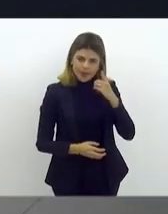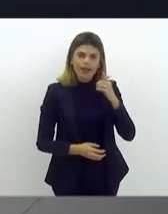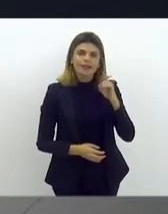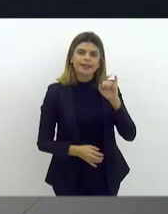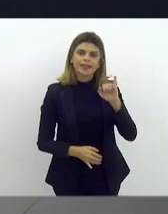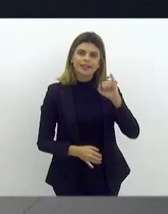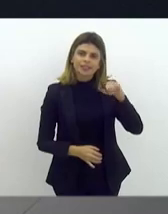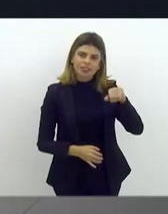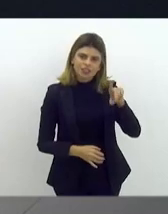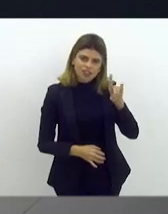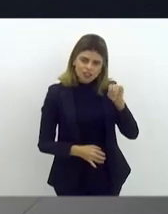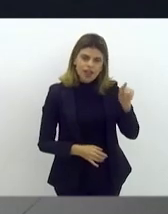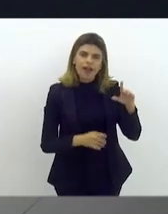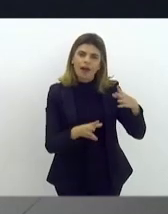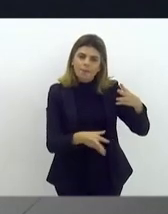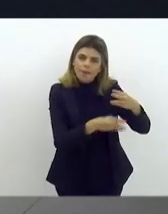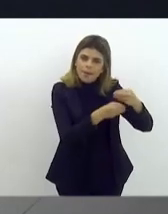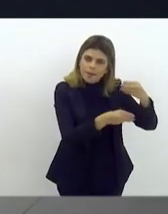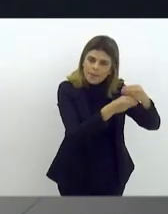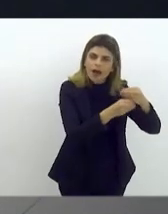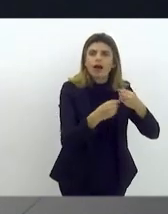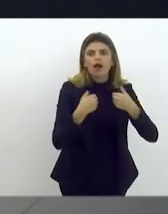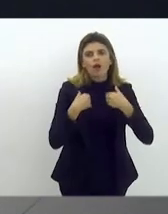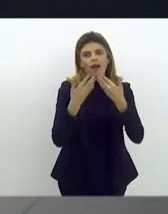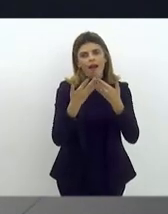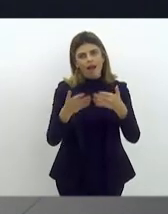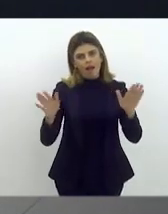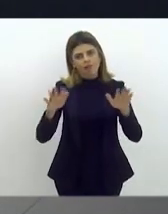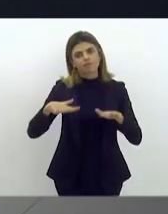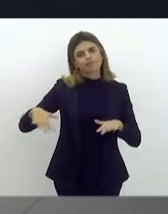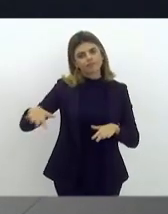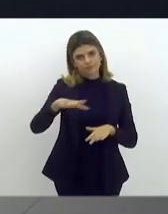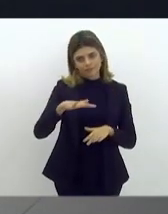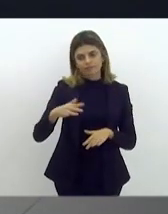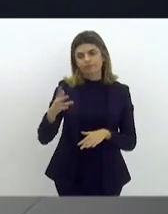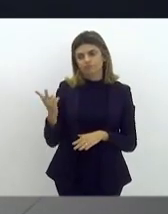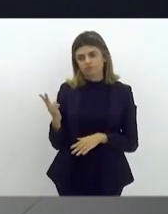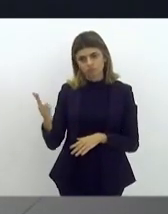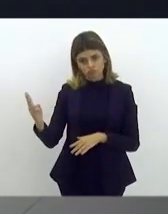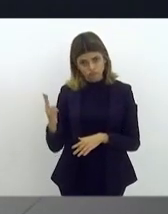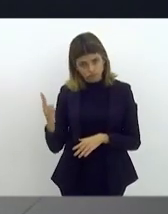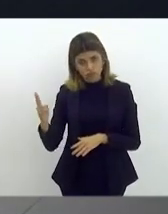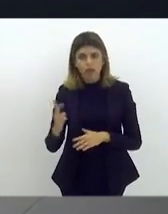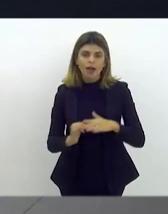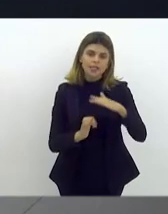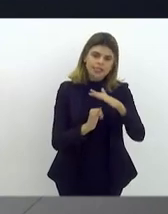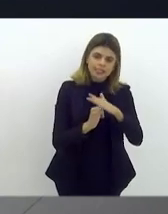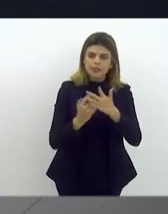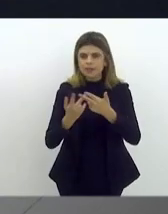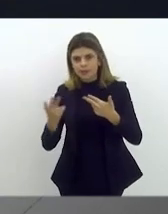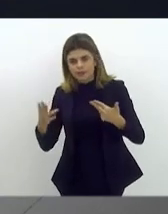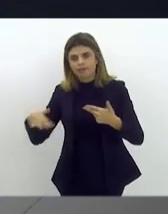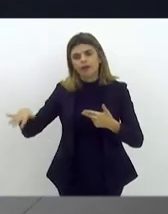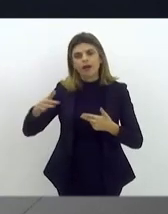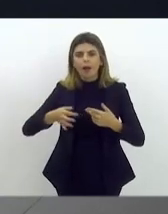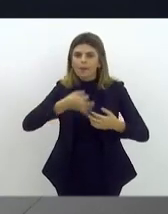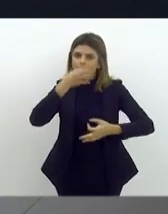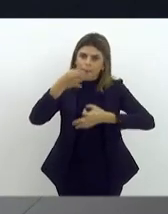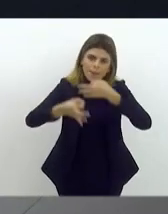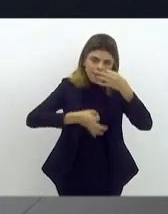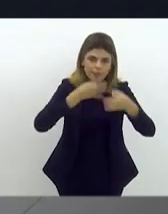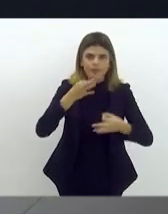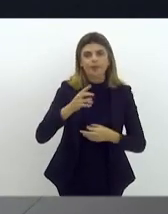relação toda fazia suas ponderações E aí eu abro para Doutora Natasha para O Esper para fazer as suas colocações